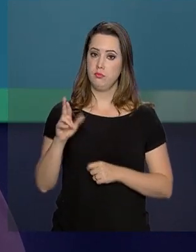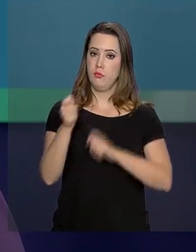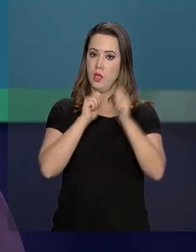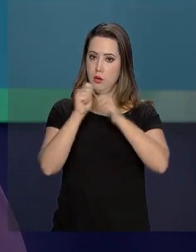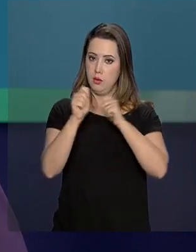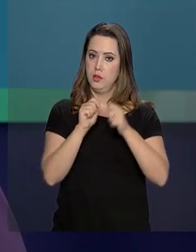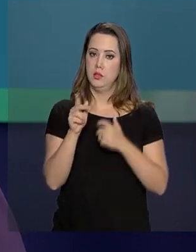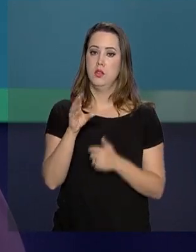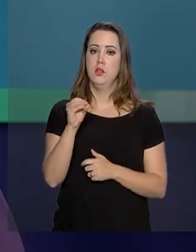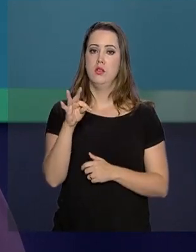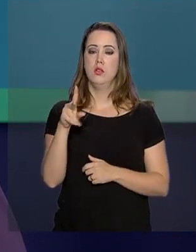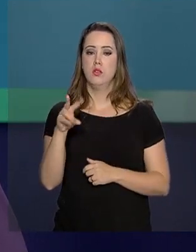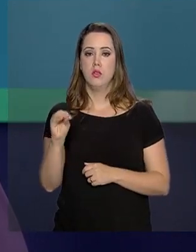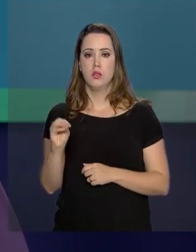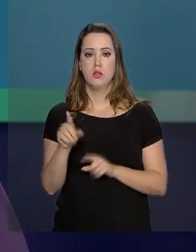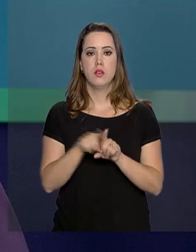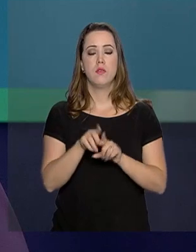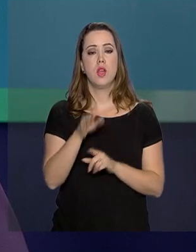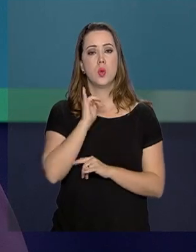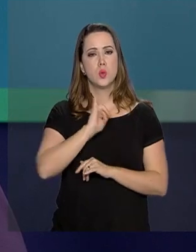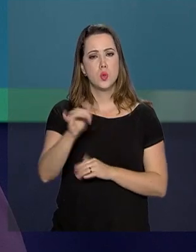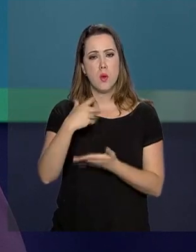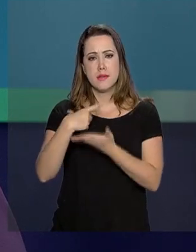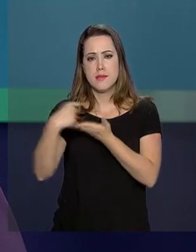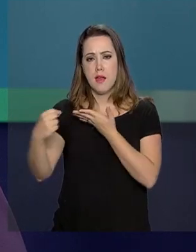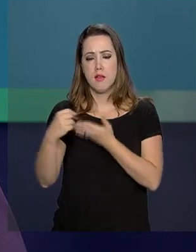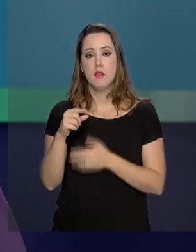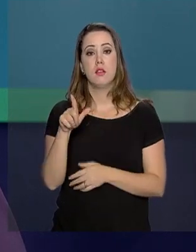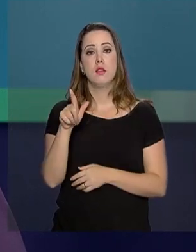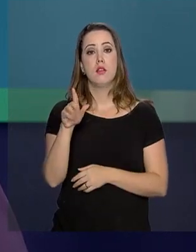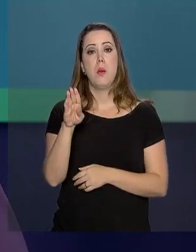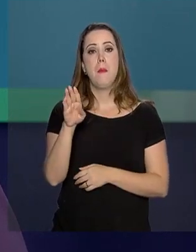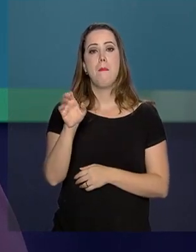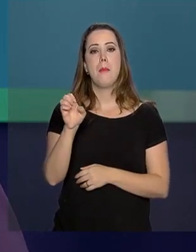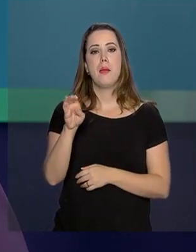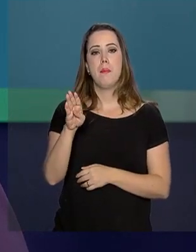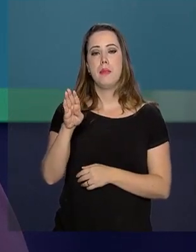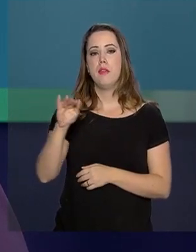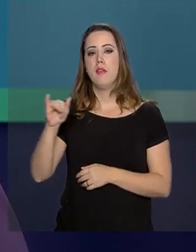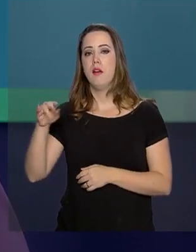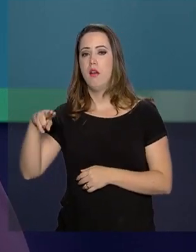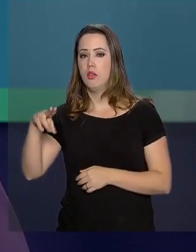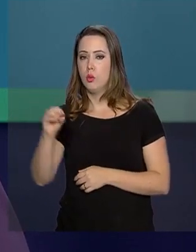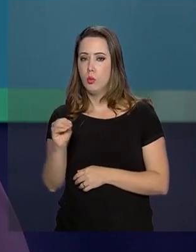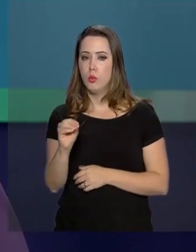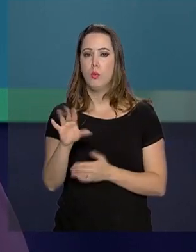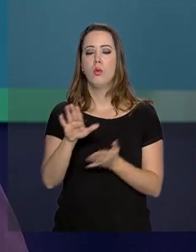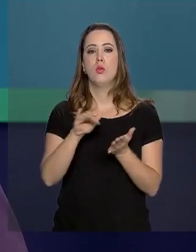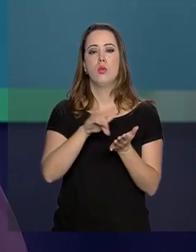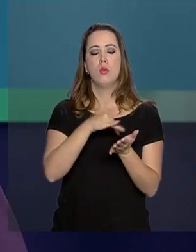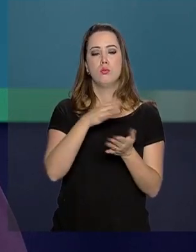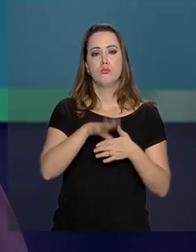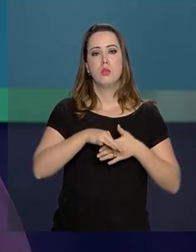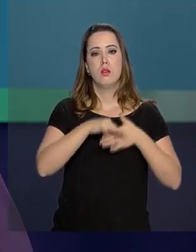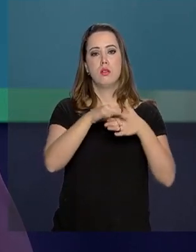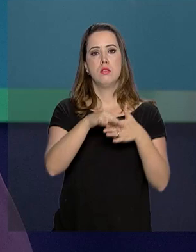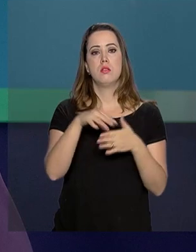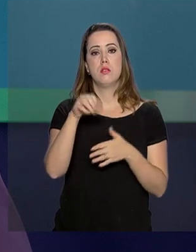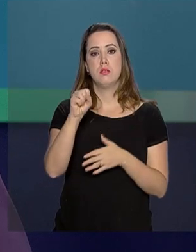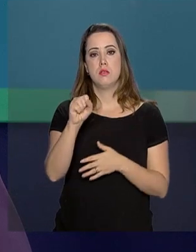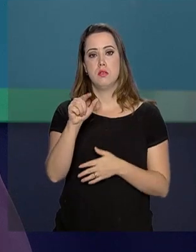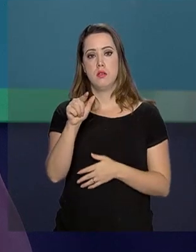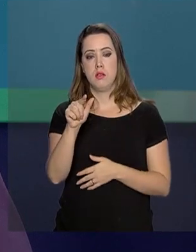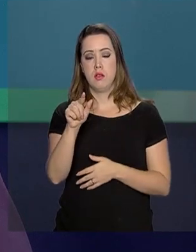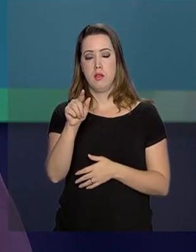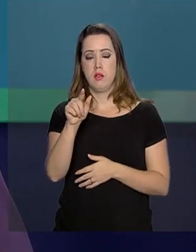Rego Barros anunciou H pouco a saída de Gustavo Bebiano do comando da Secretaria Geral da presid em